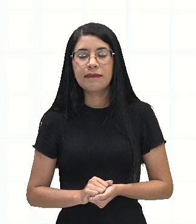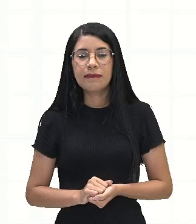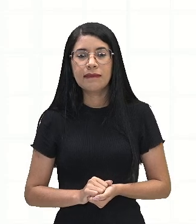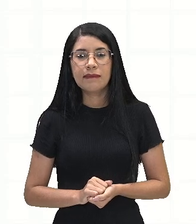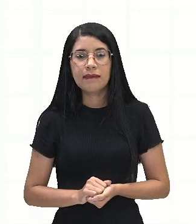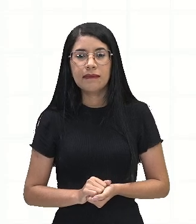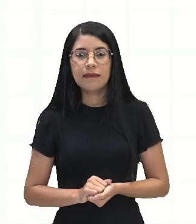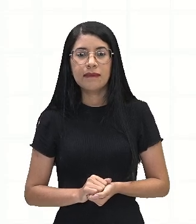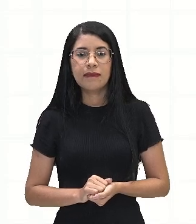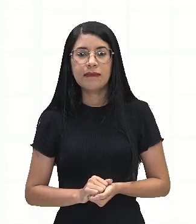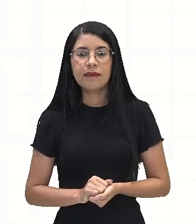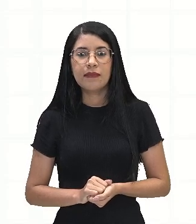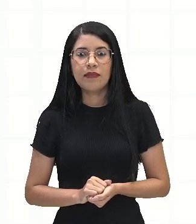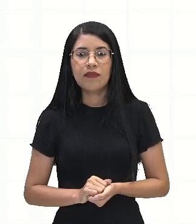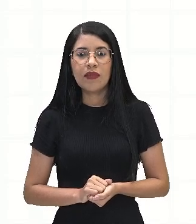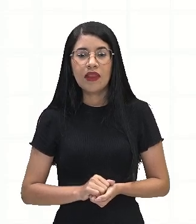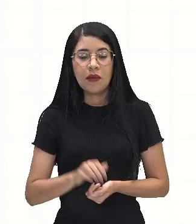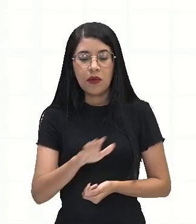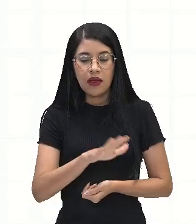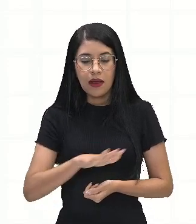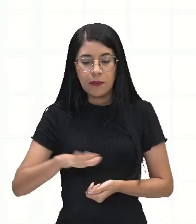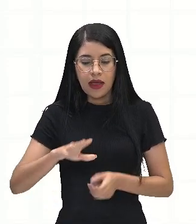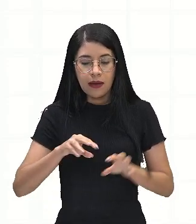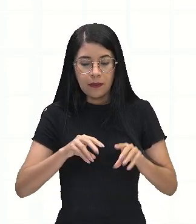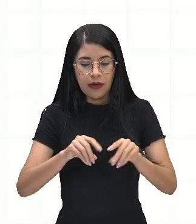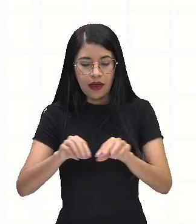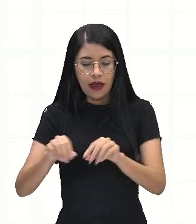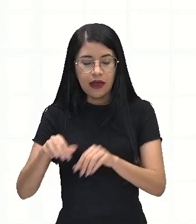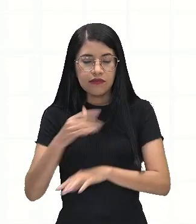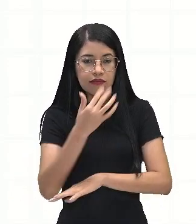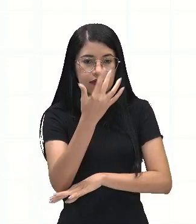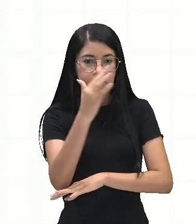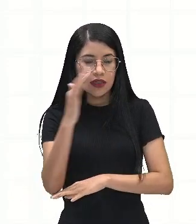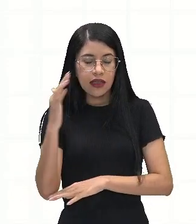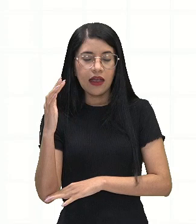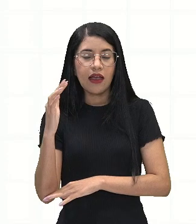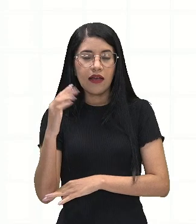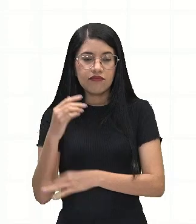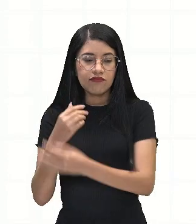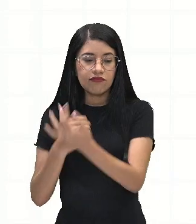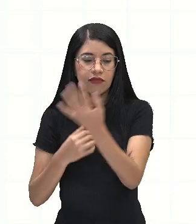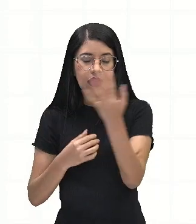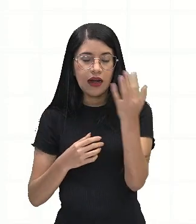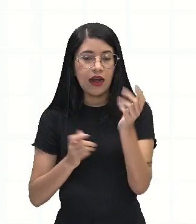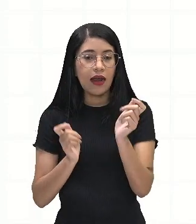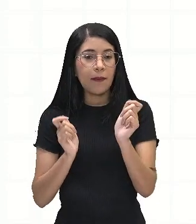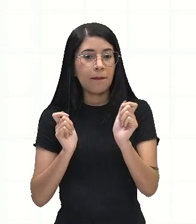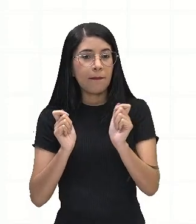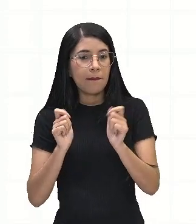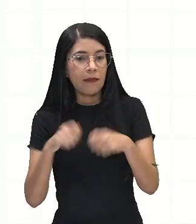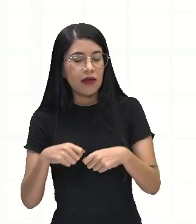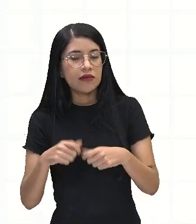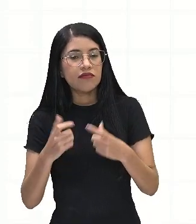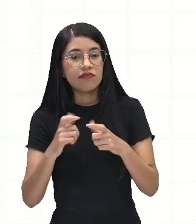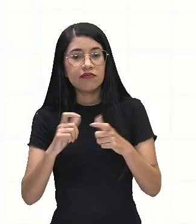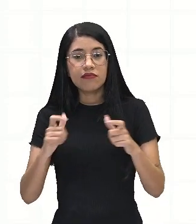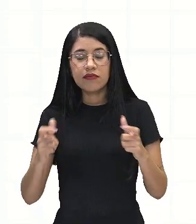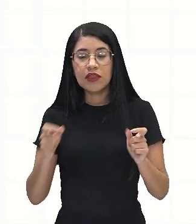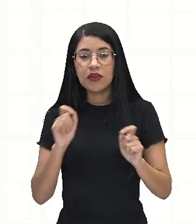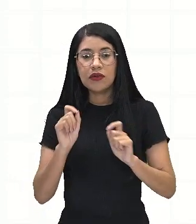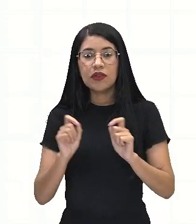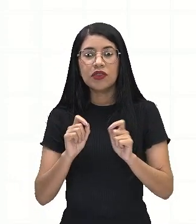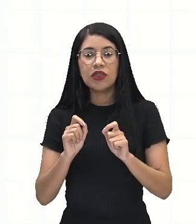que nossos solos, nossas árvores, eles têm a grande capacidade